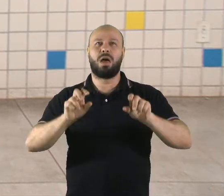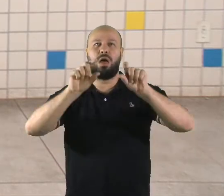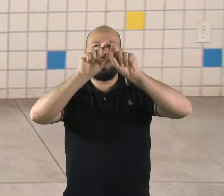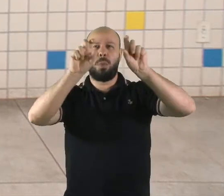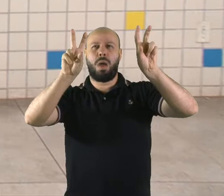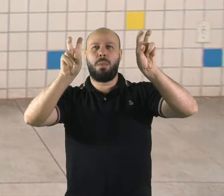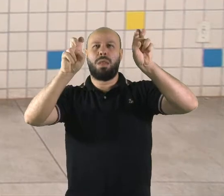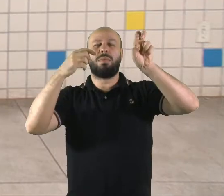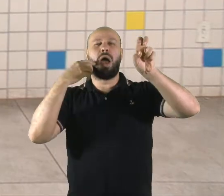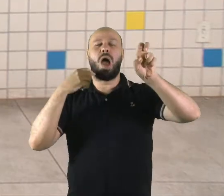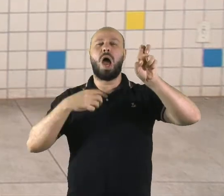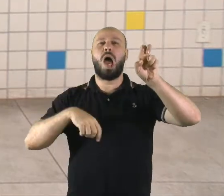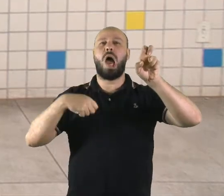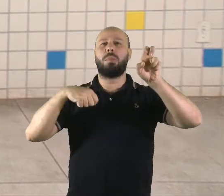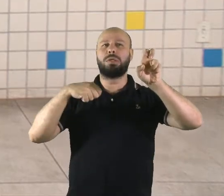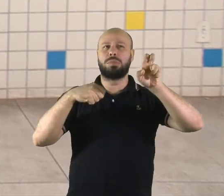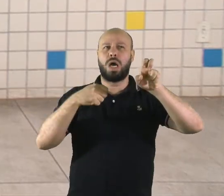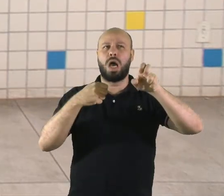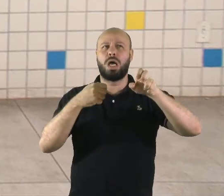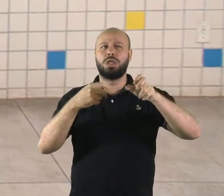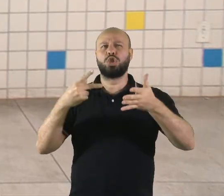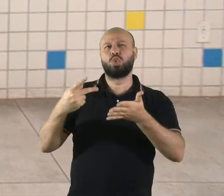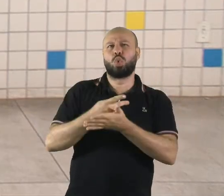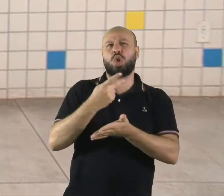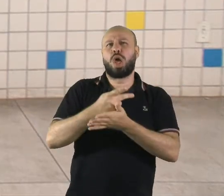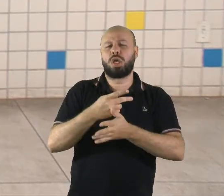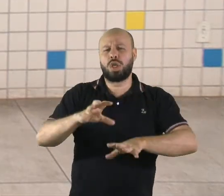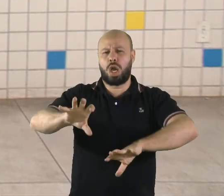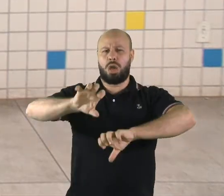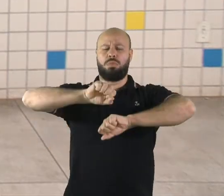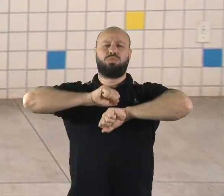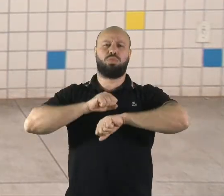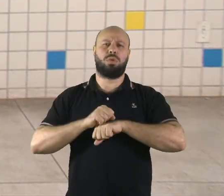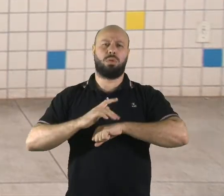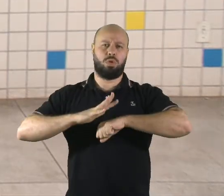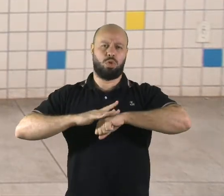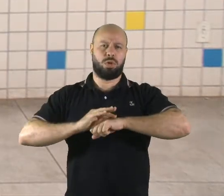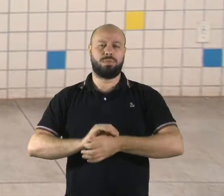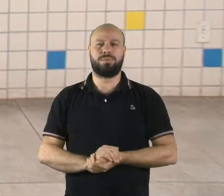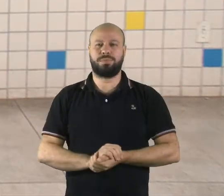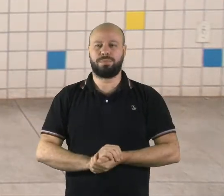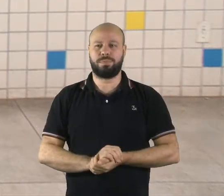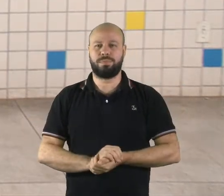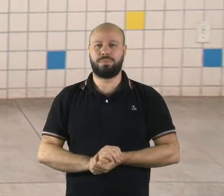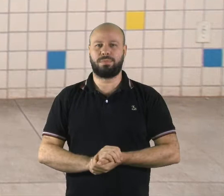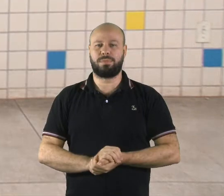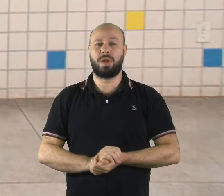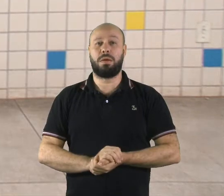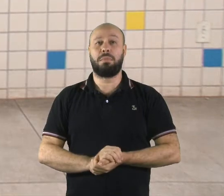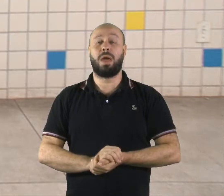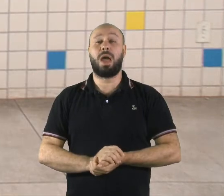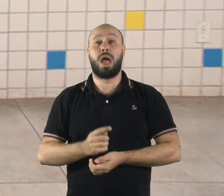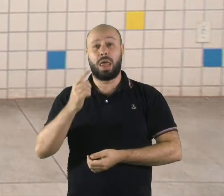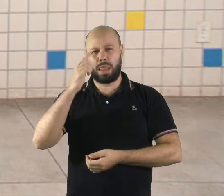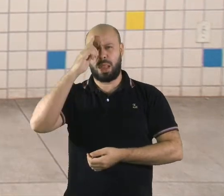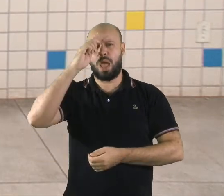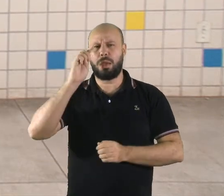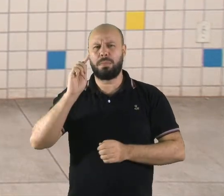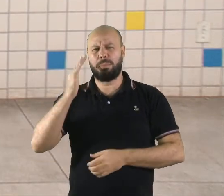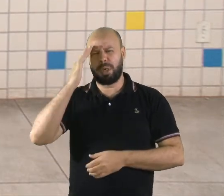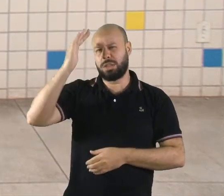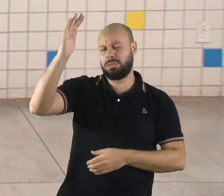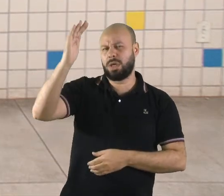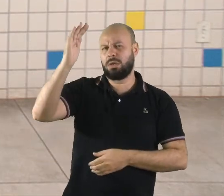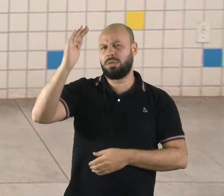dengue, principais causas de contrair essa doença. A ideia principal, o que você quer falar sobre